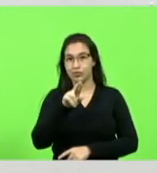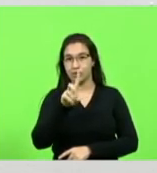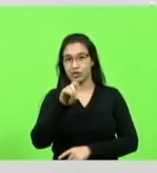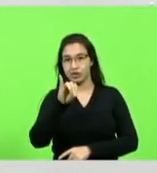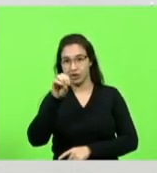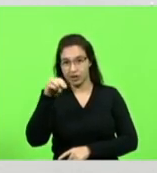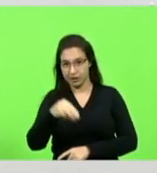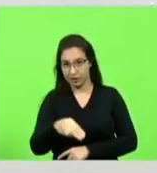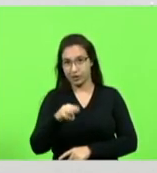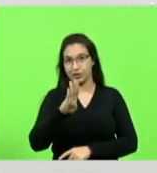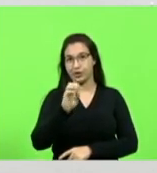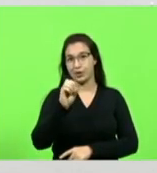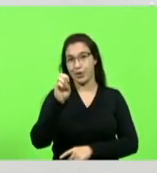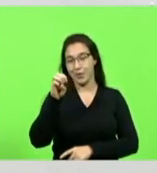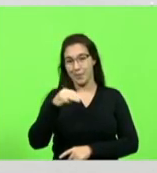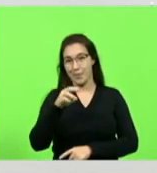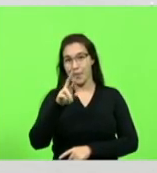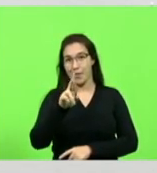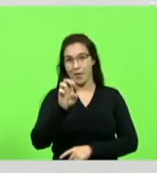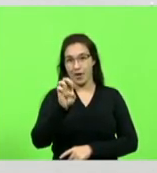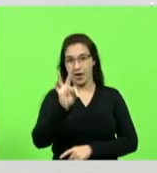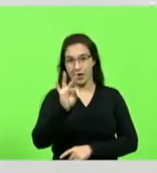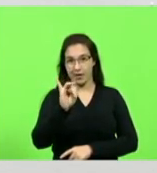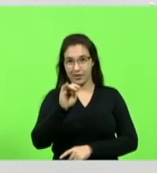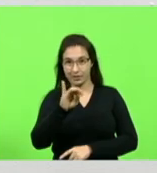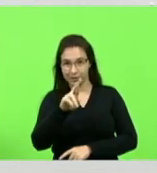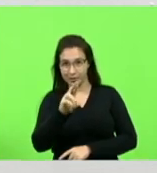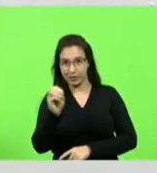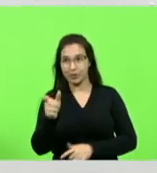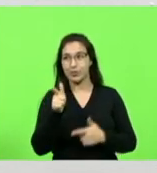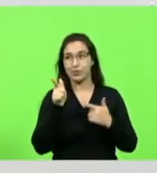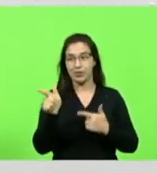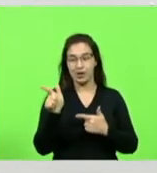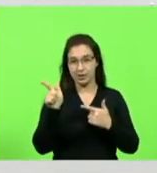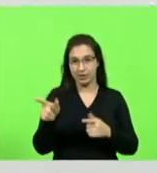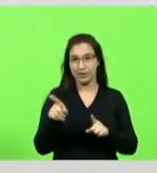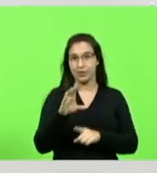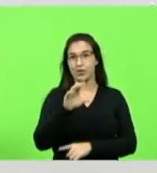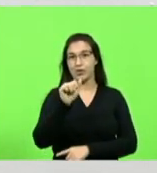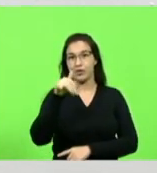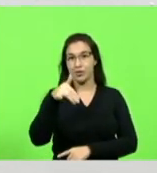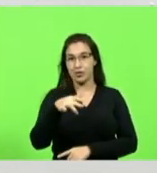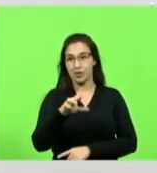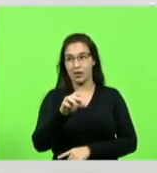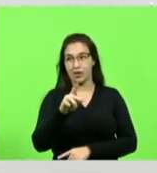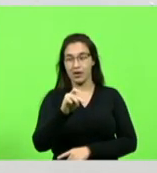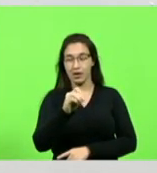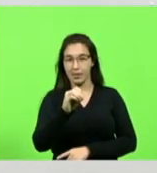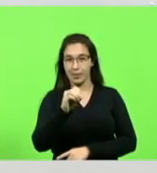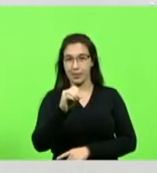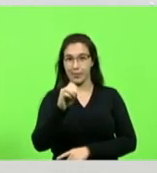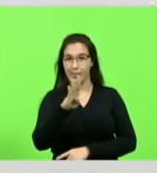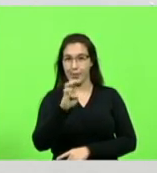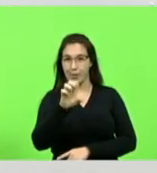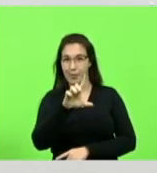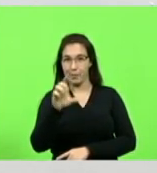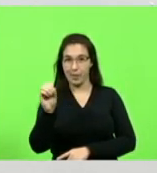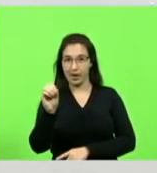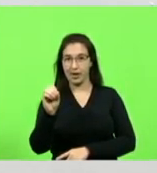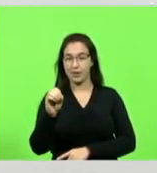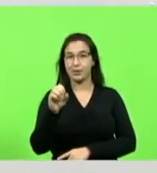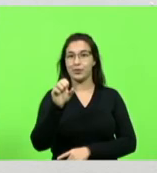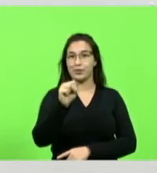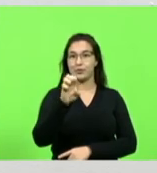Retiro, Brunópolis, Caçador, Campo Belo do Sul, Capão Alto, Cerro